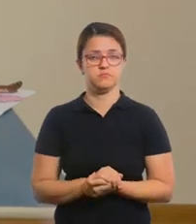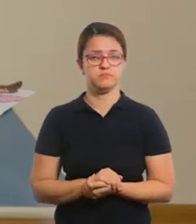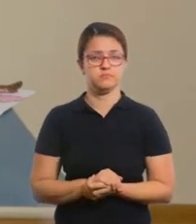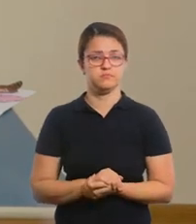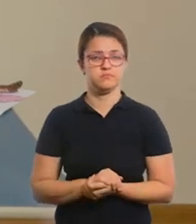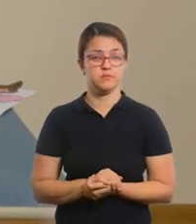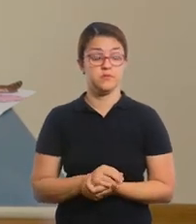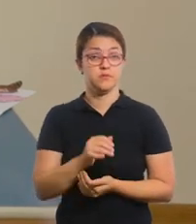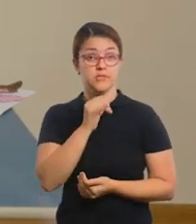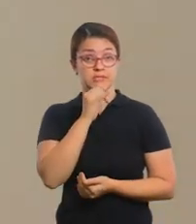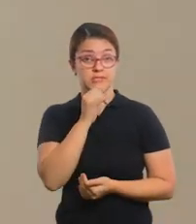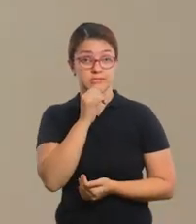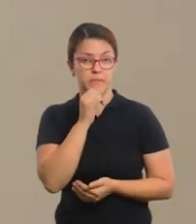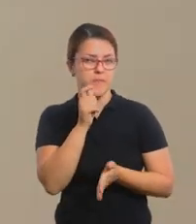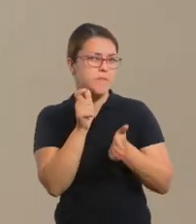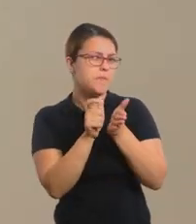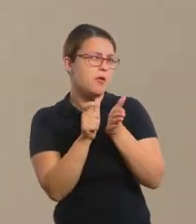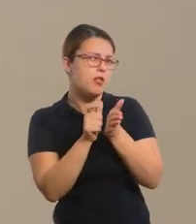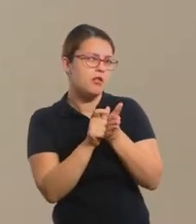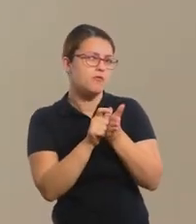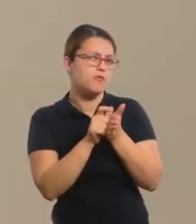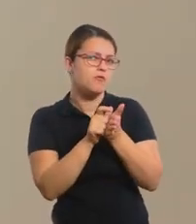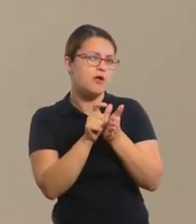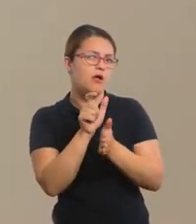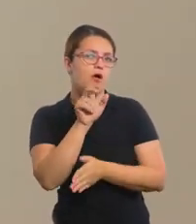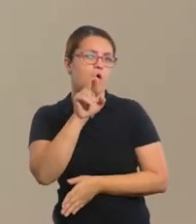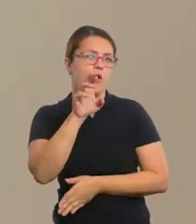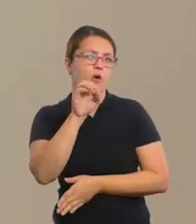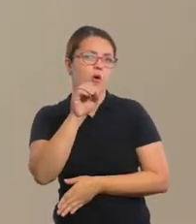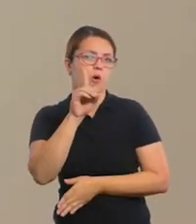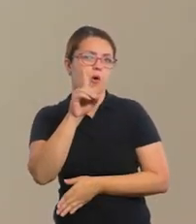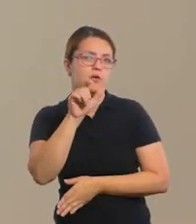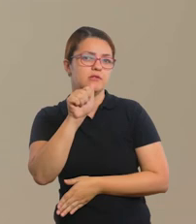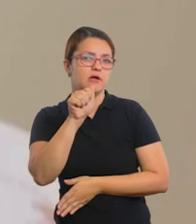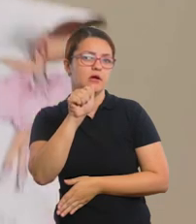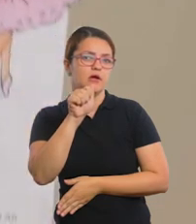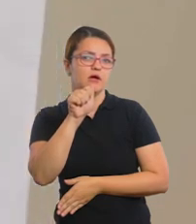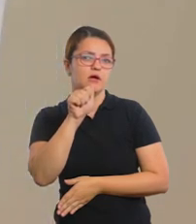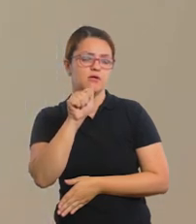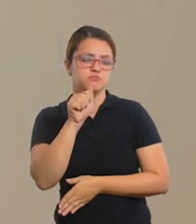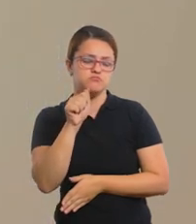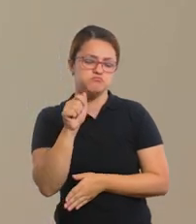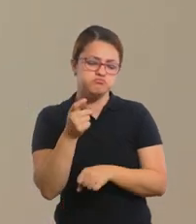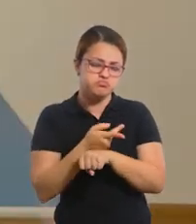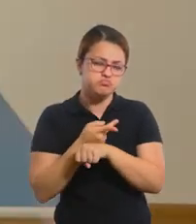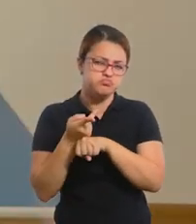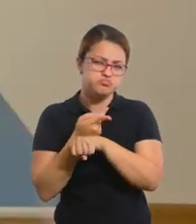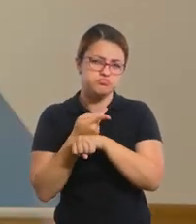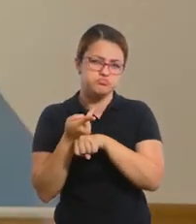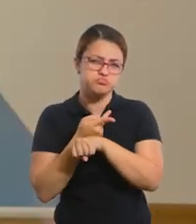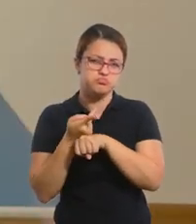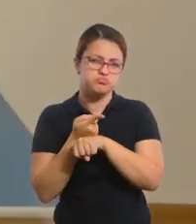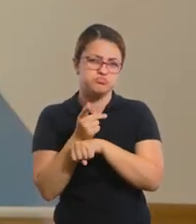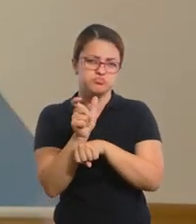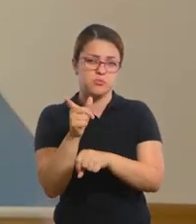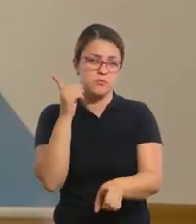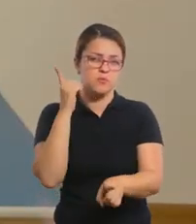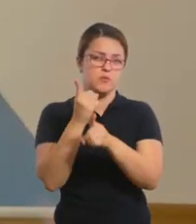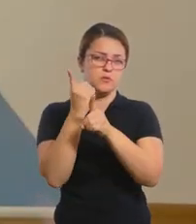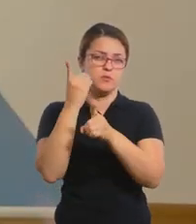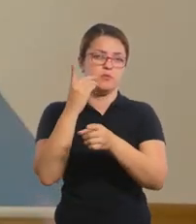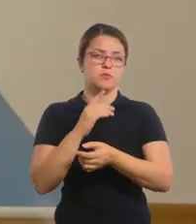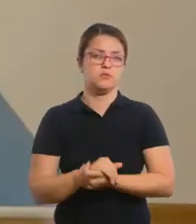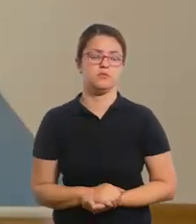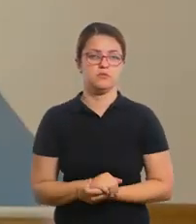também explorar com a criança, ó. Circule a palavra roda. Então ela vai procurar, você vai junto com ela até